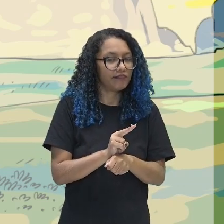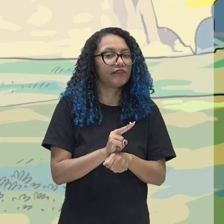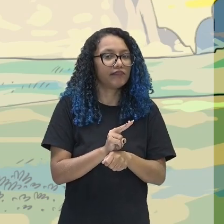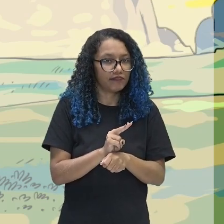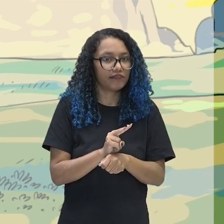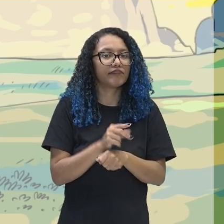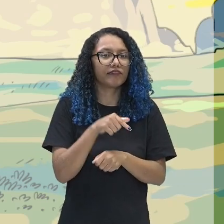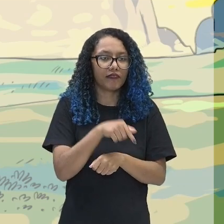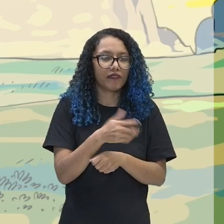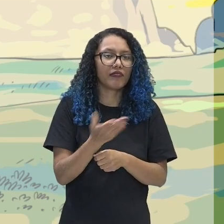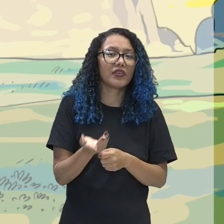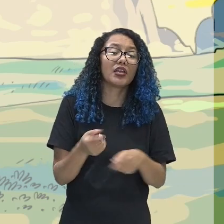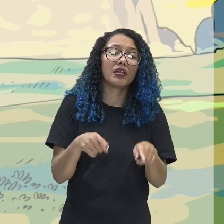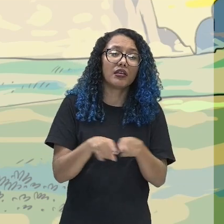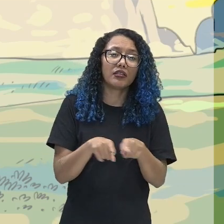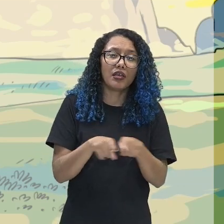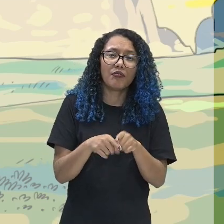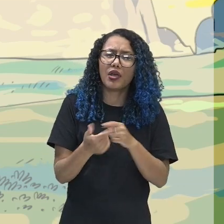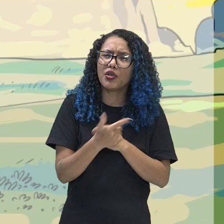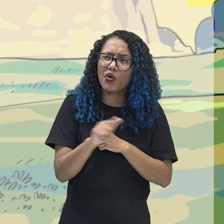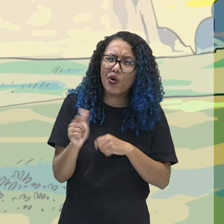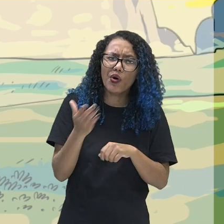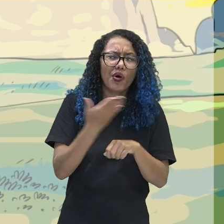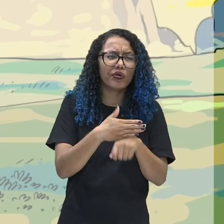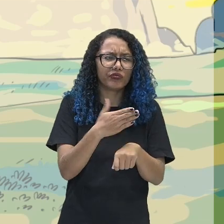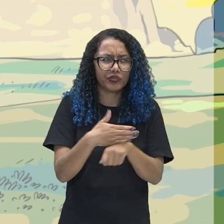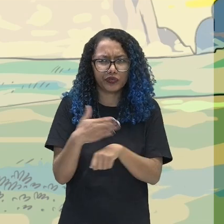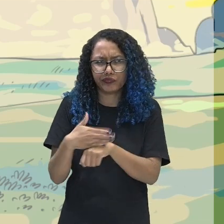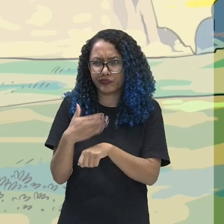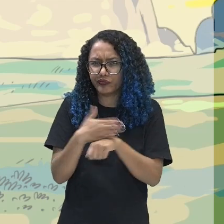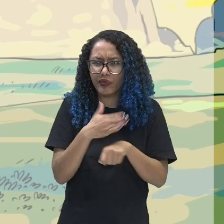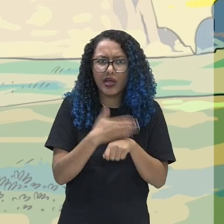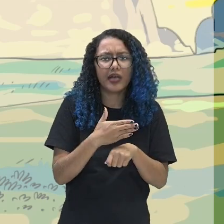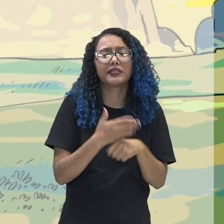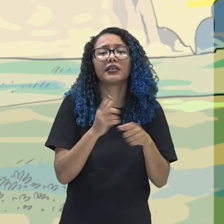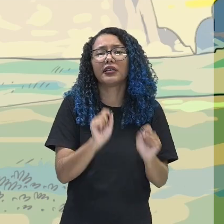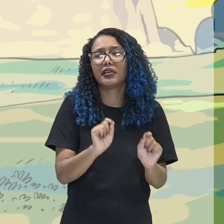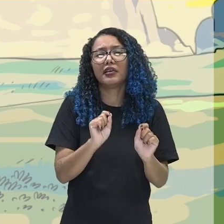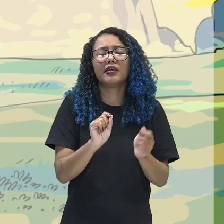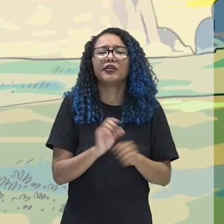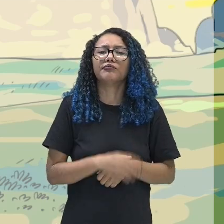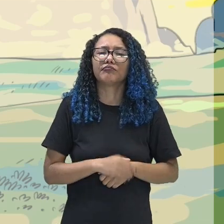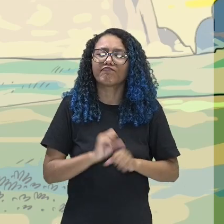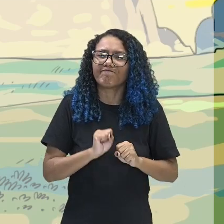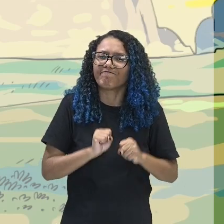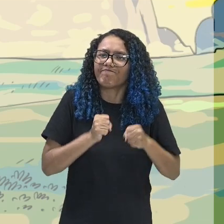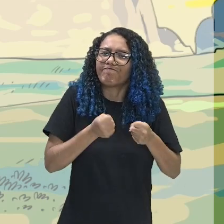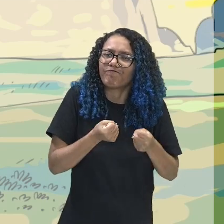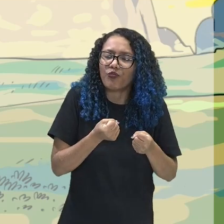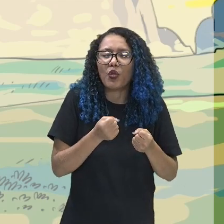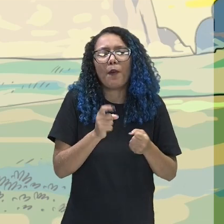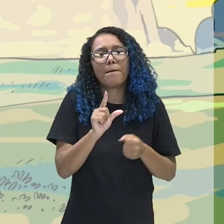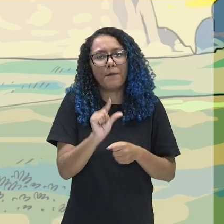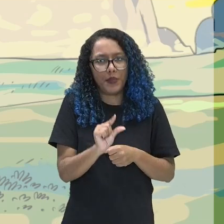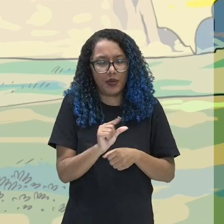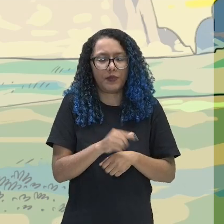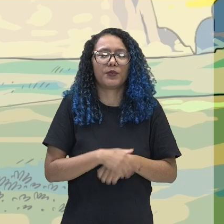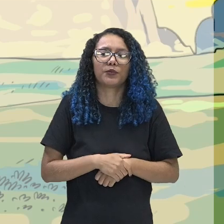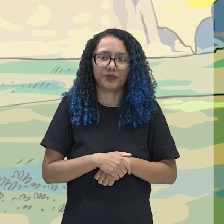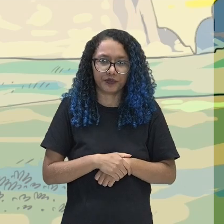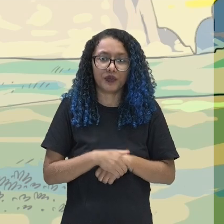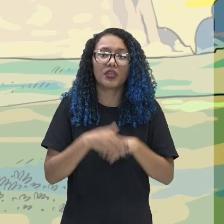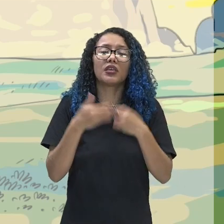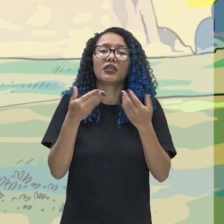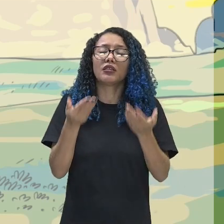da cria e propriamente de outros afazeres que demandavam menos esforço físico. Passou-se então a